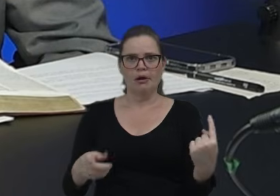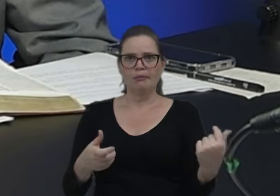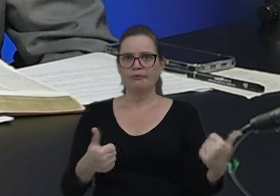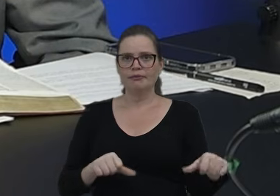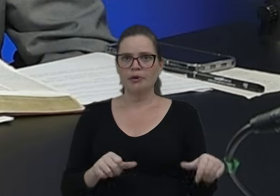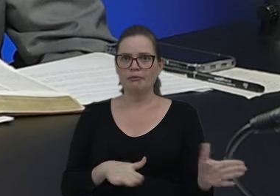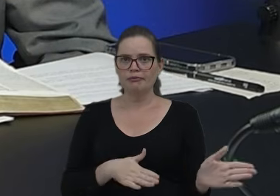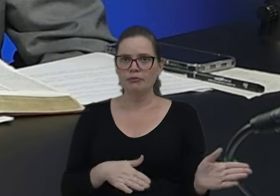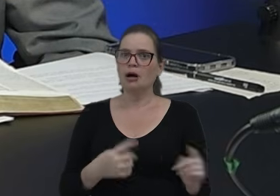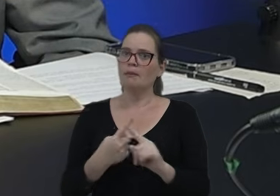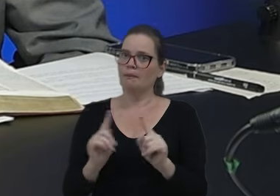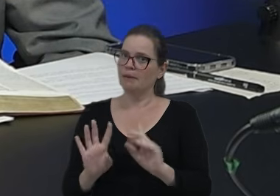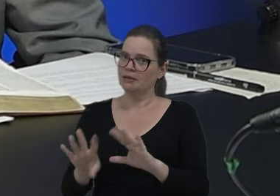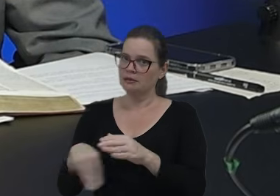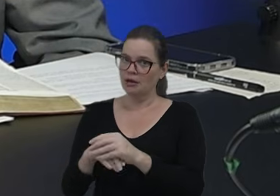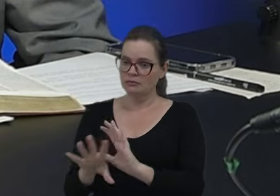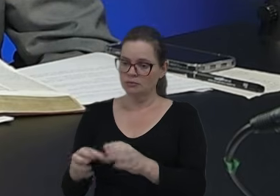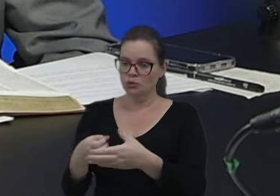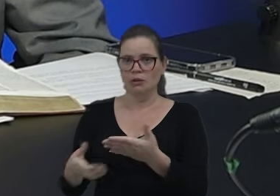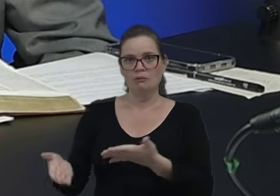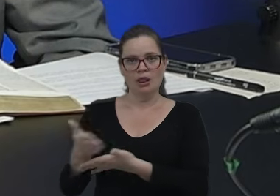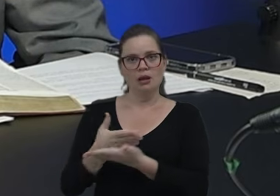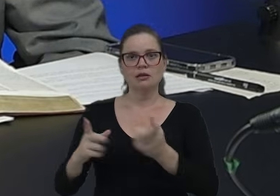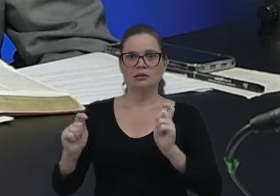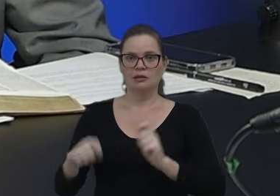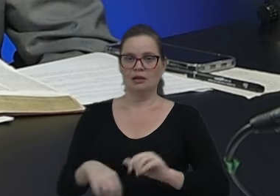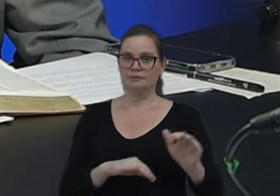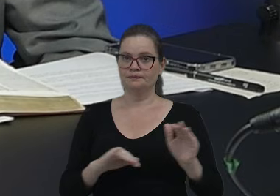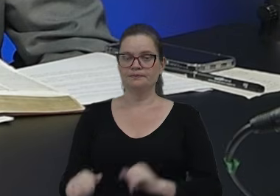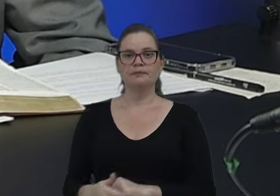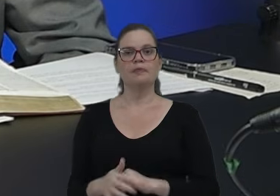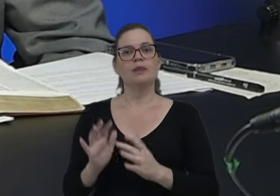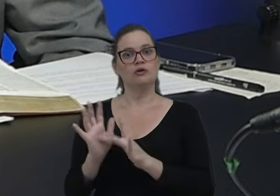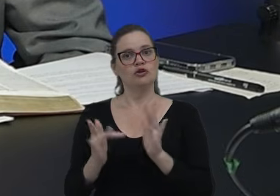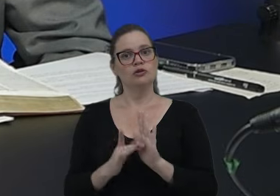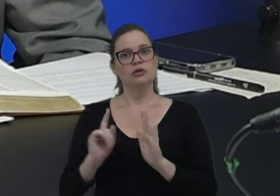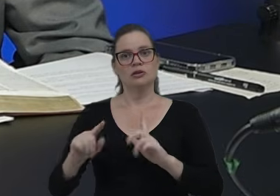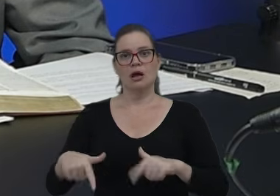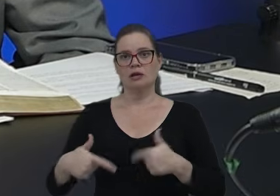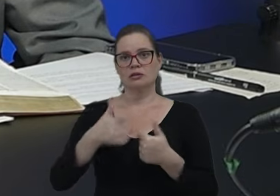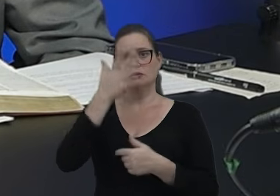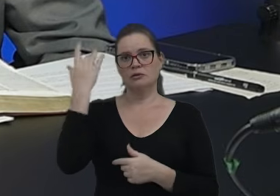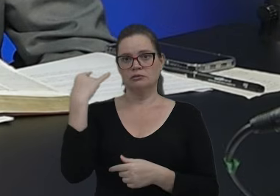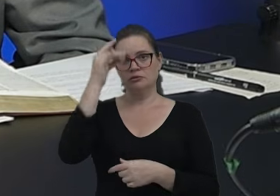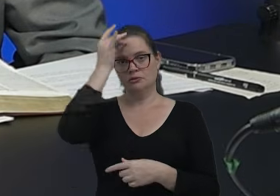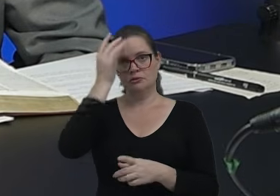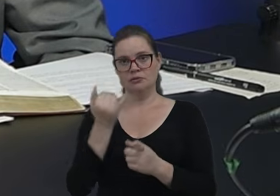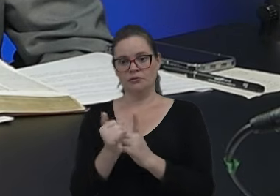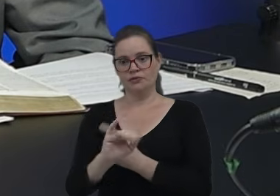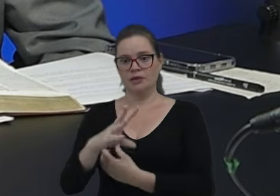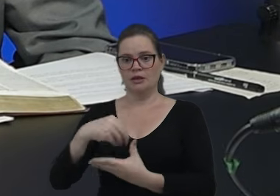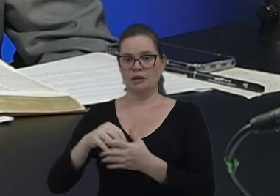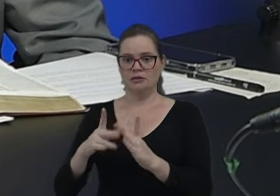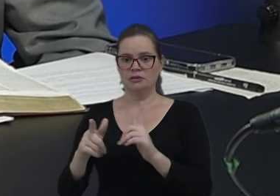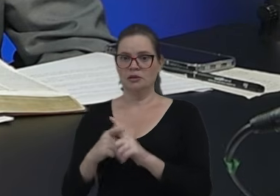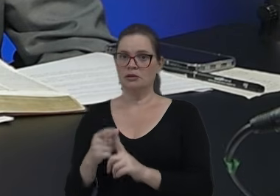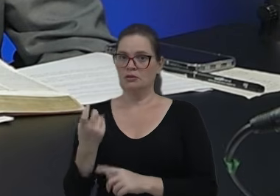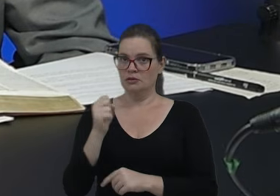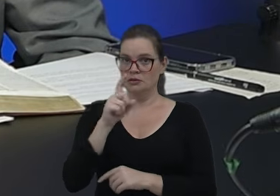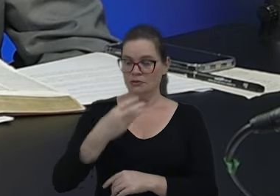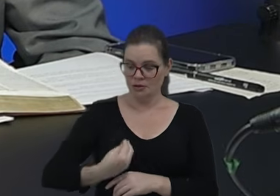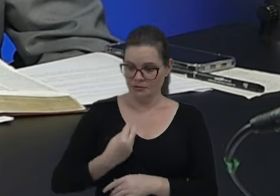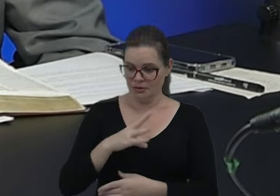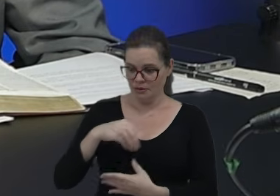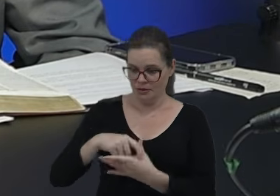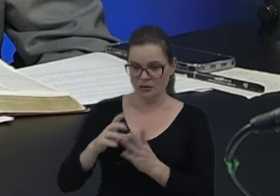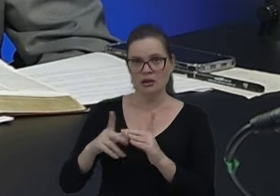quê? Que Jesus é o espírito de profecia que está presente na vida da igreja. Então, se você está no corpo,